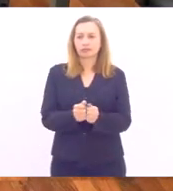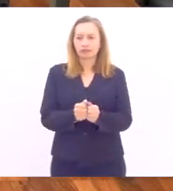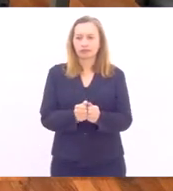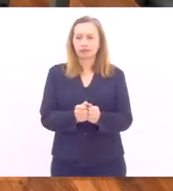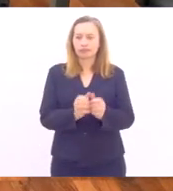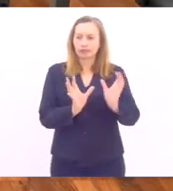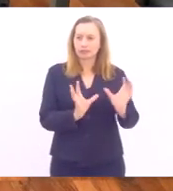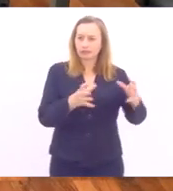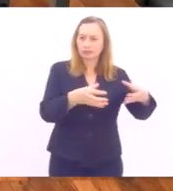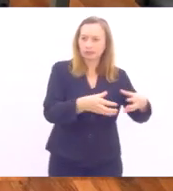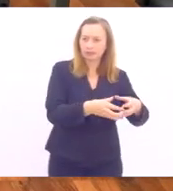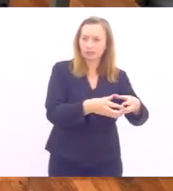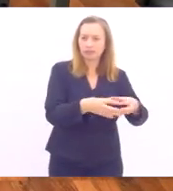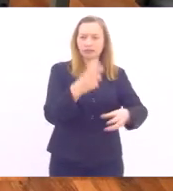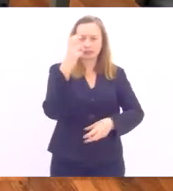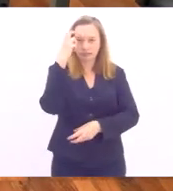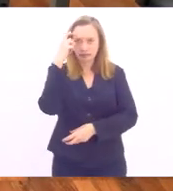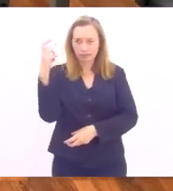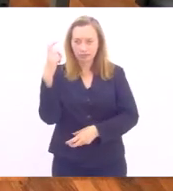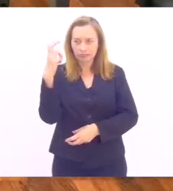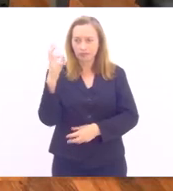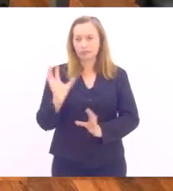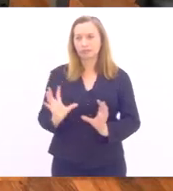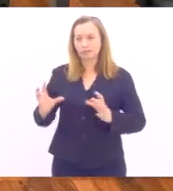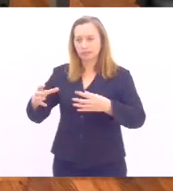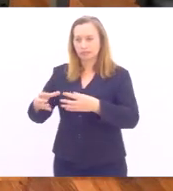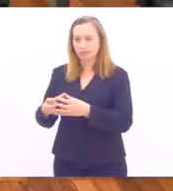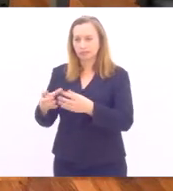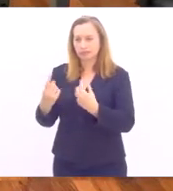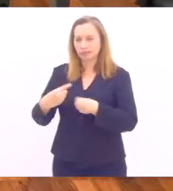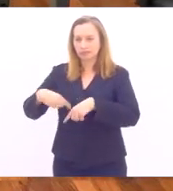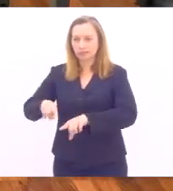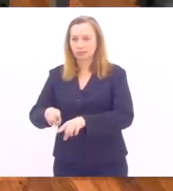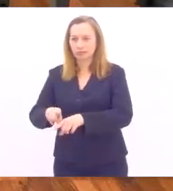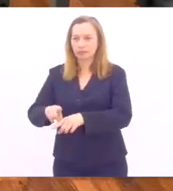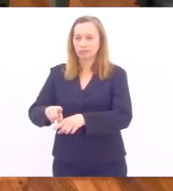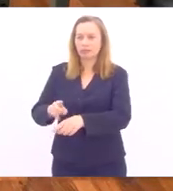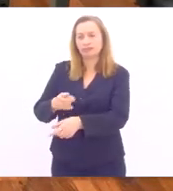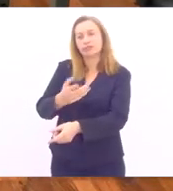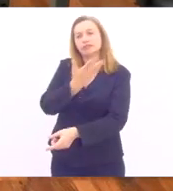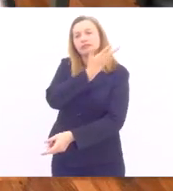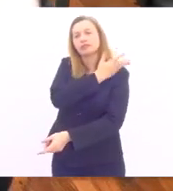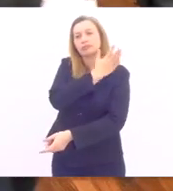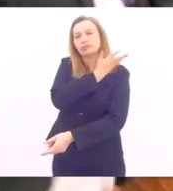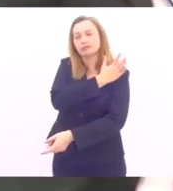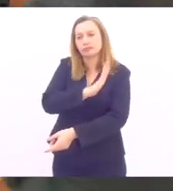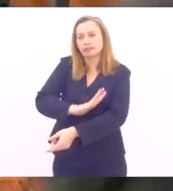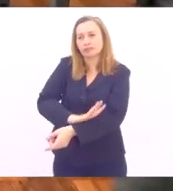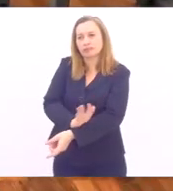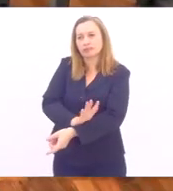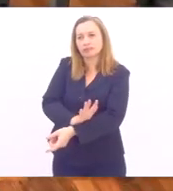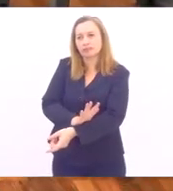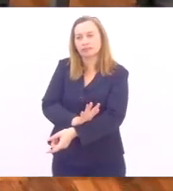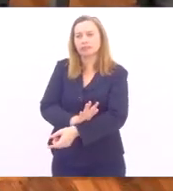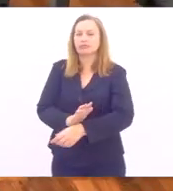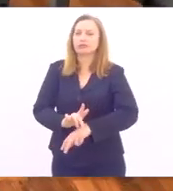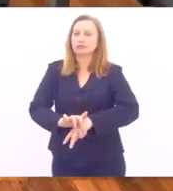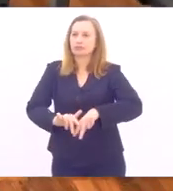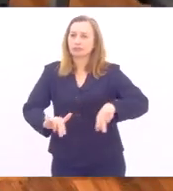da Comissão de Cultura, Comissão de Combate às Discriminações e Preconceitos de Raça, Cor,